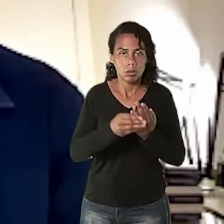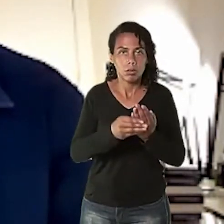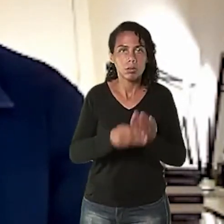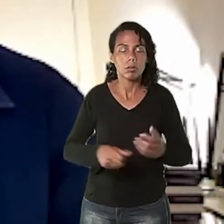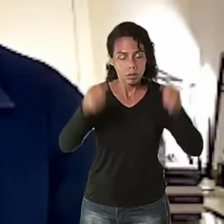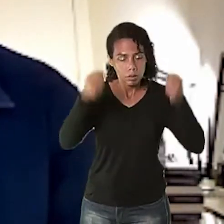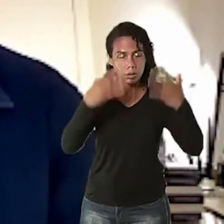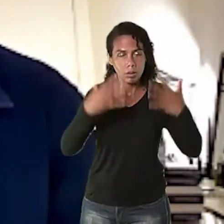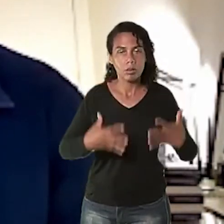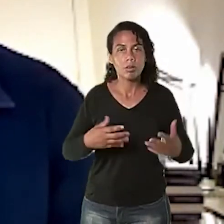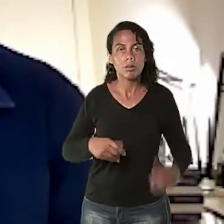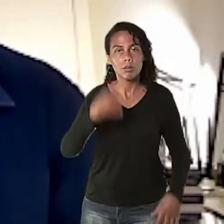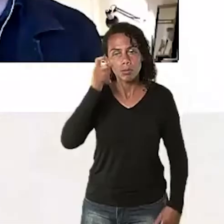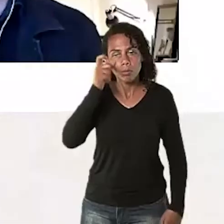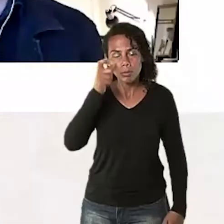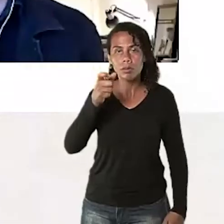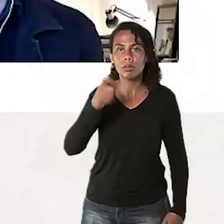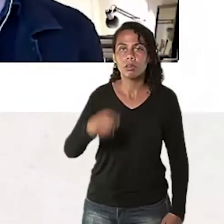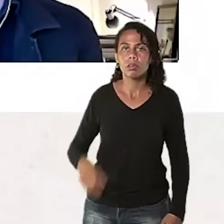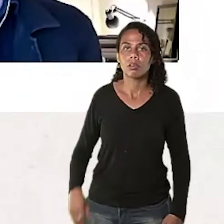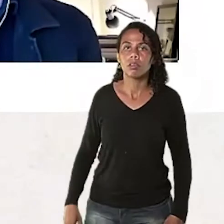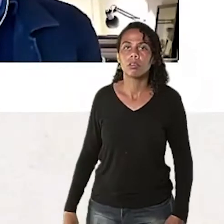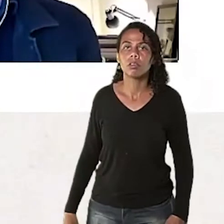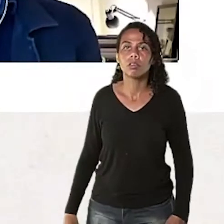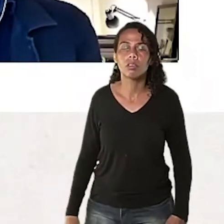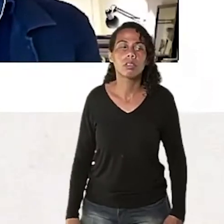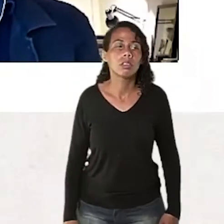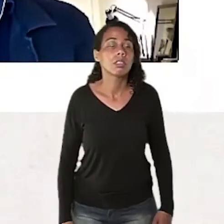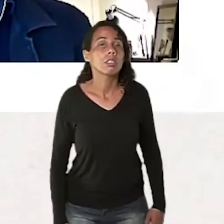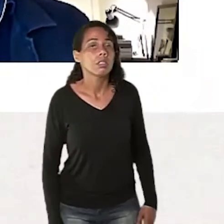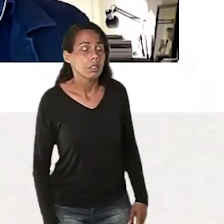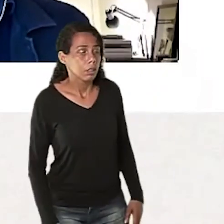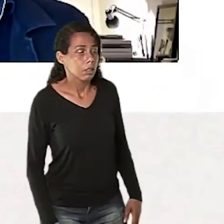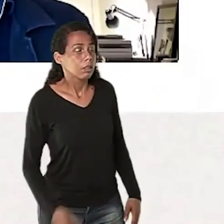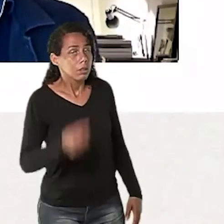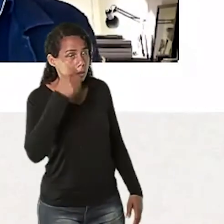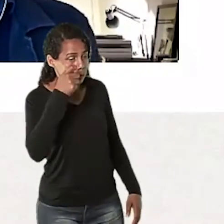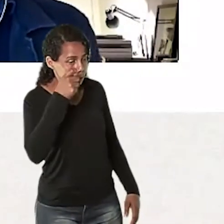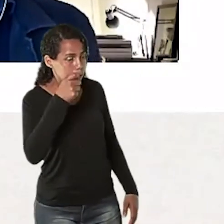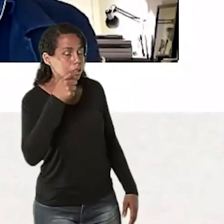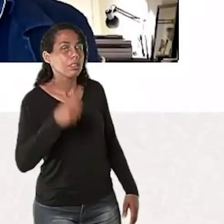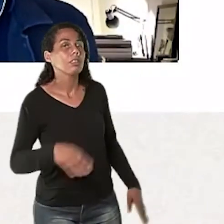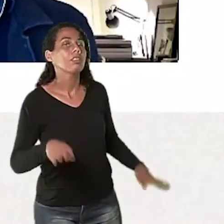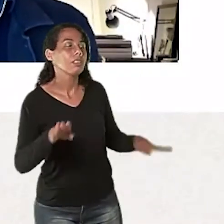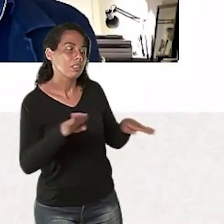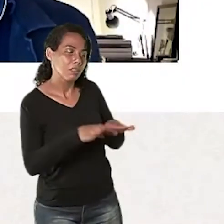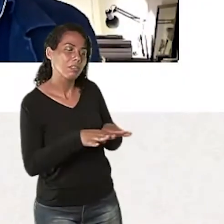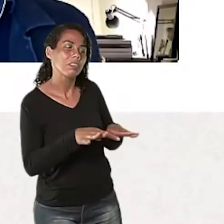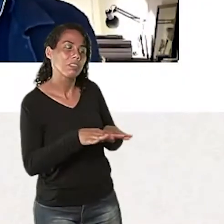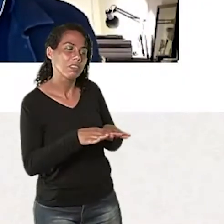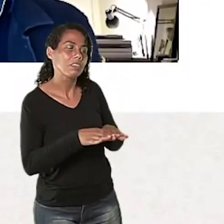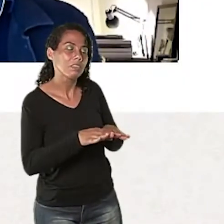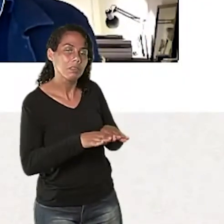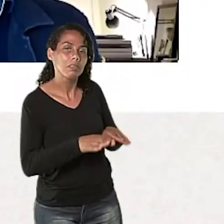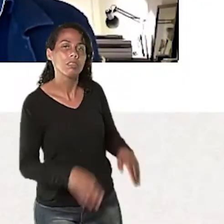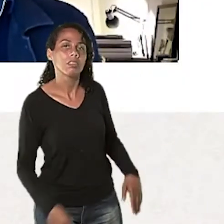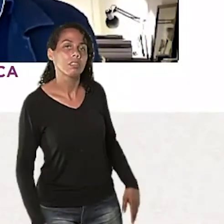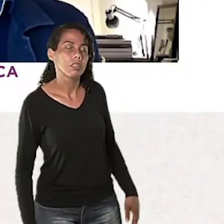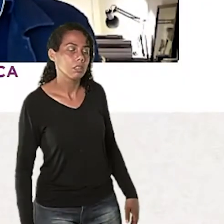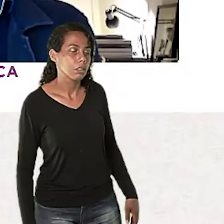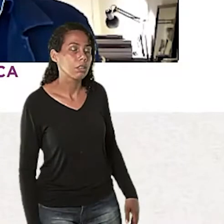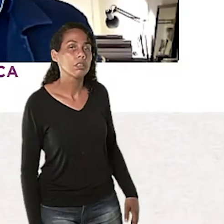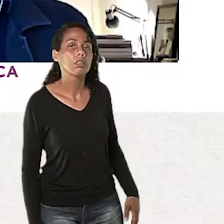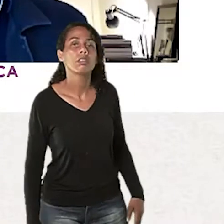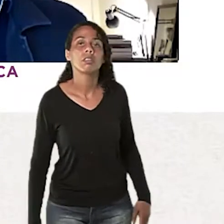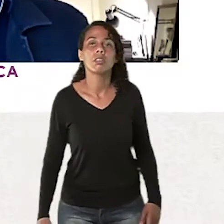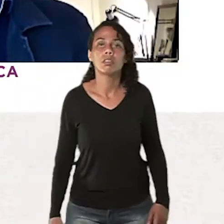sampleando de nós mesmos. Curioso então, como é que elas estão ali e a gente só descobre depois. Também acontece muito. Mas nesse caso foi